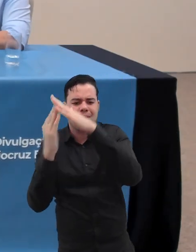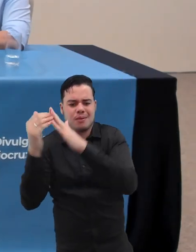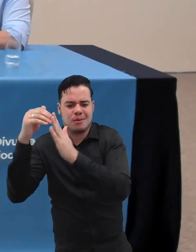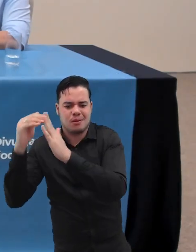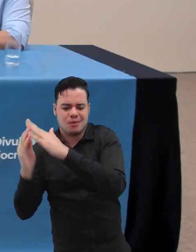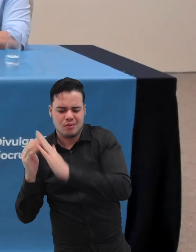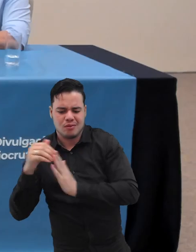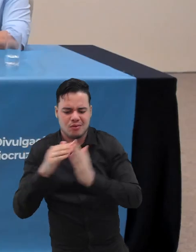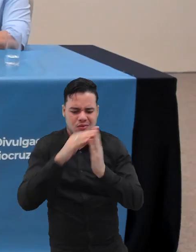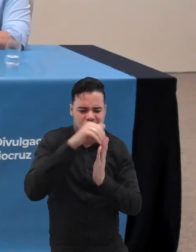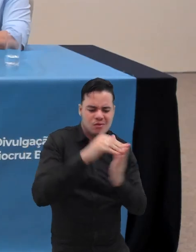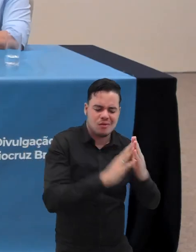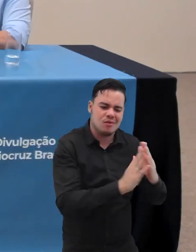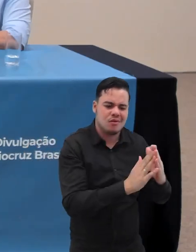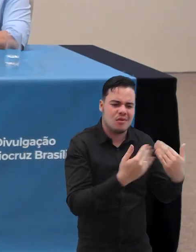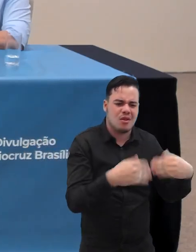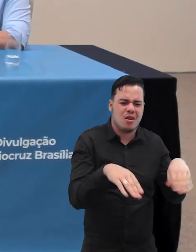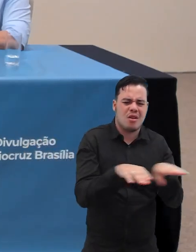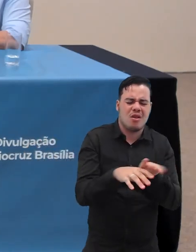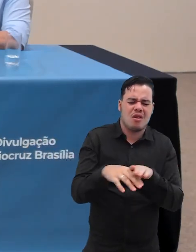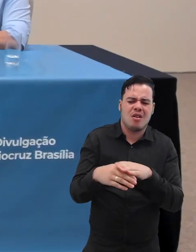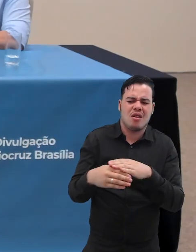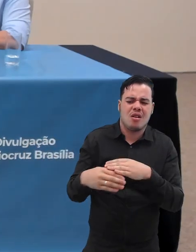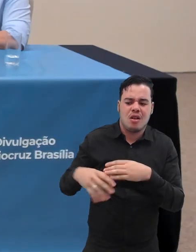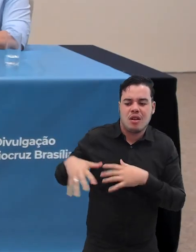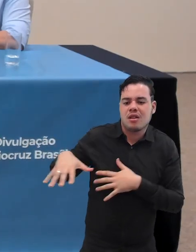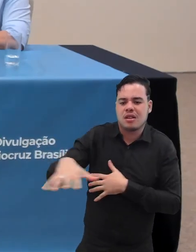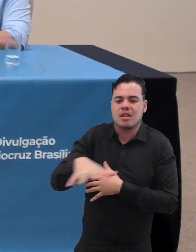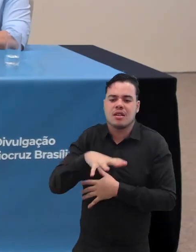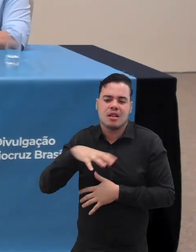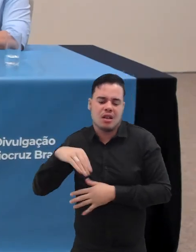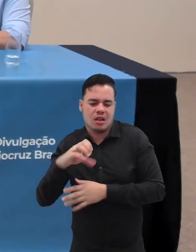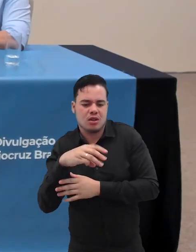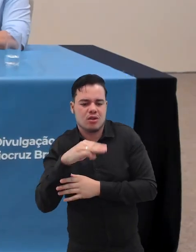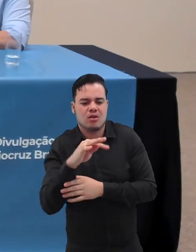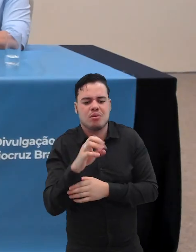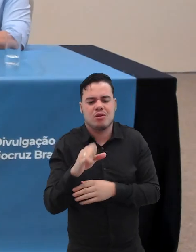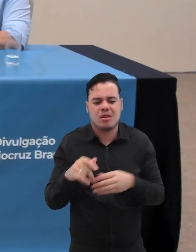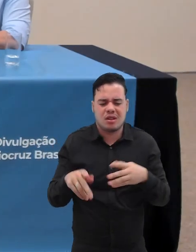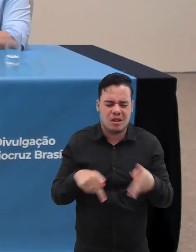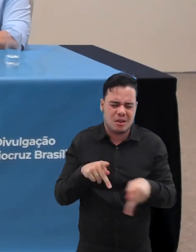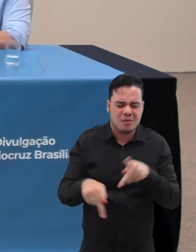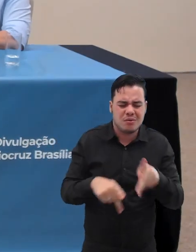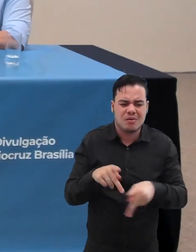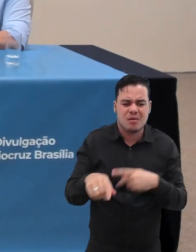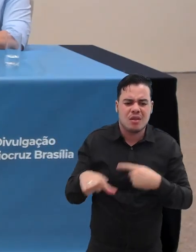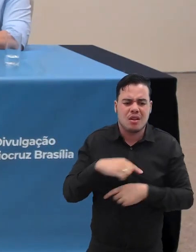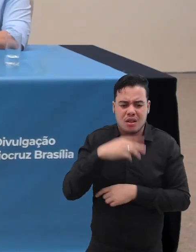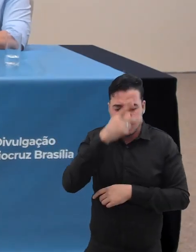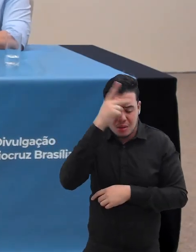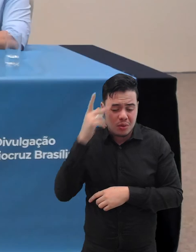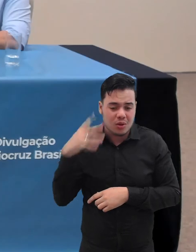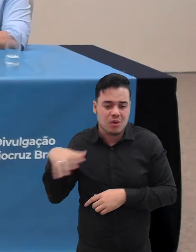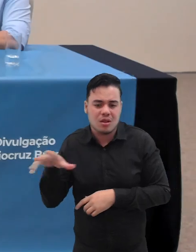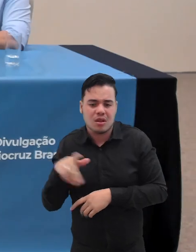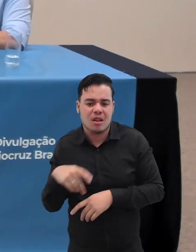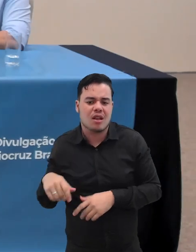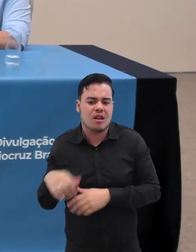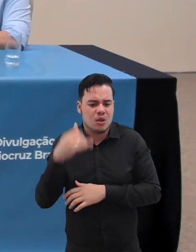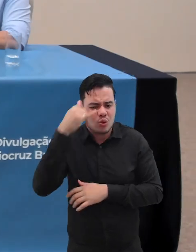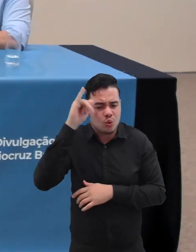além das rádios comunitárias, que o Wilson citou como fundamental, existem pessoas da população rural, das